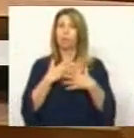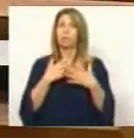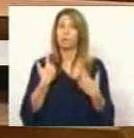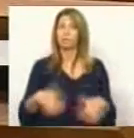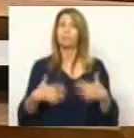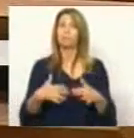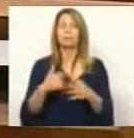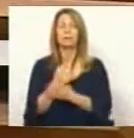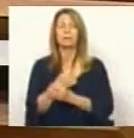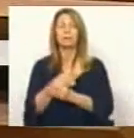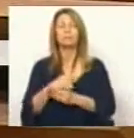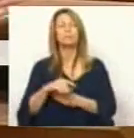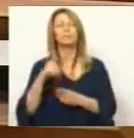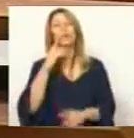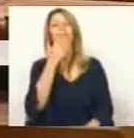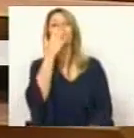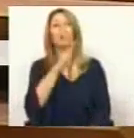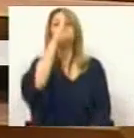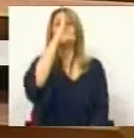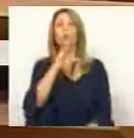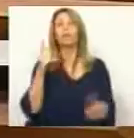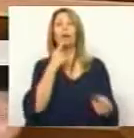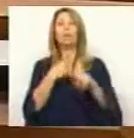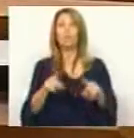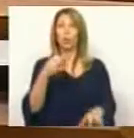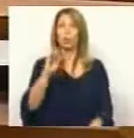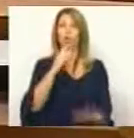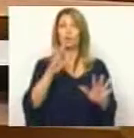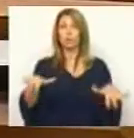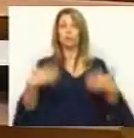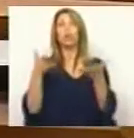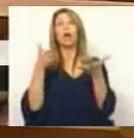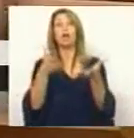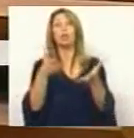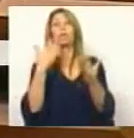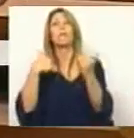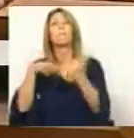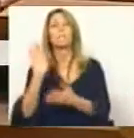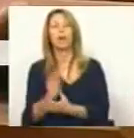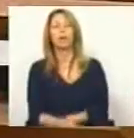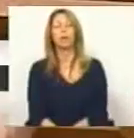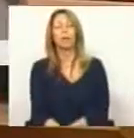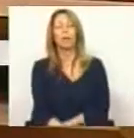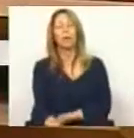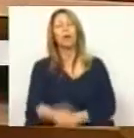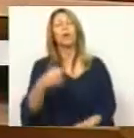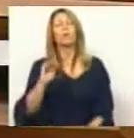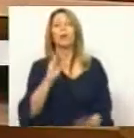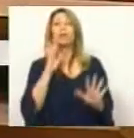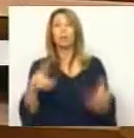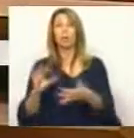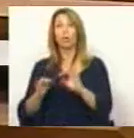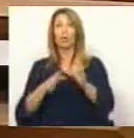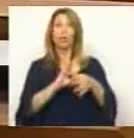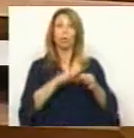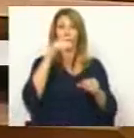para que a postura do Governo seja diferente e o PS podia ter ajudado mais. O PS podia ter sido coerente com o seu voto do projeto de resolução